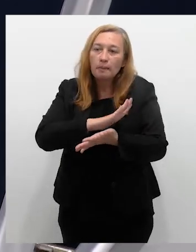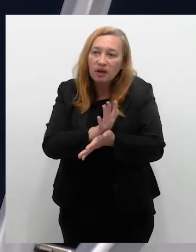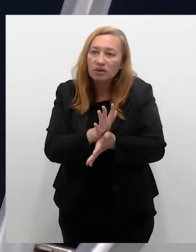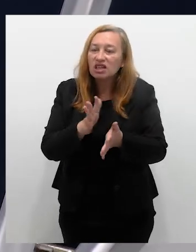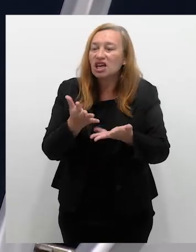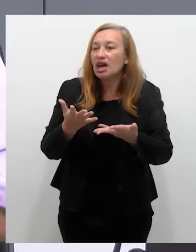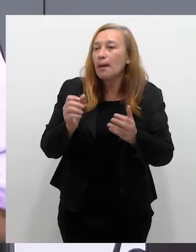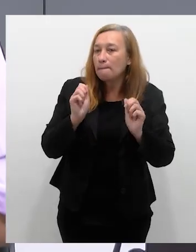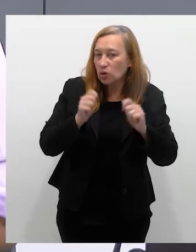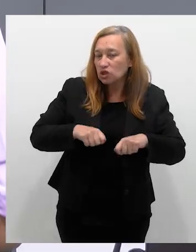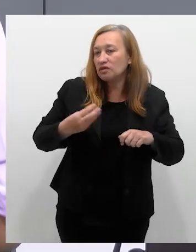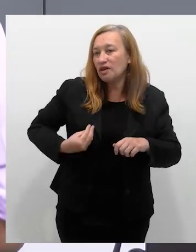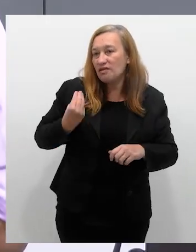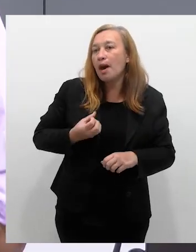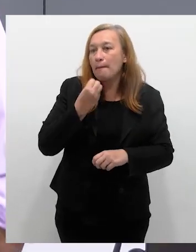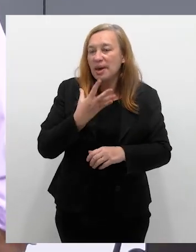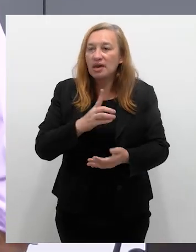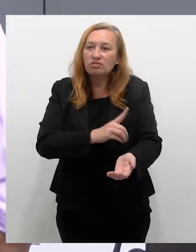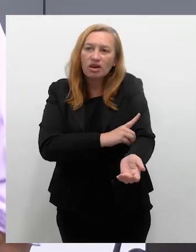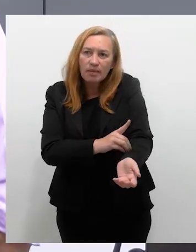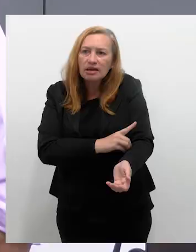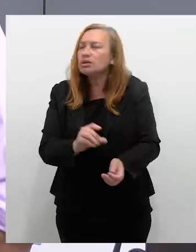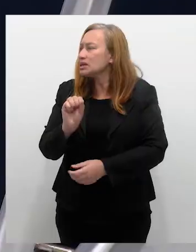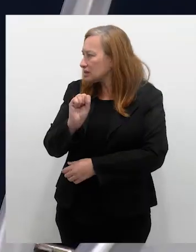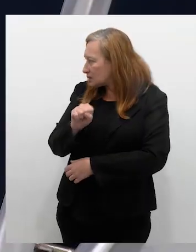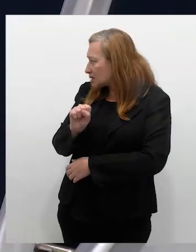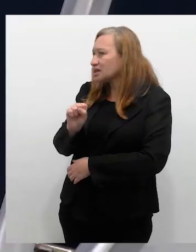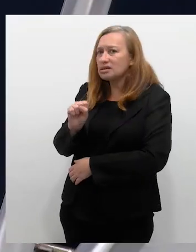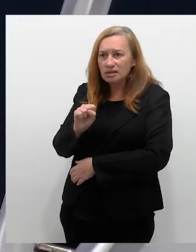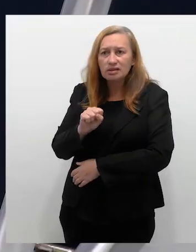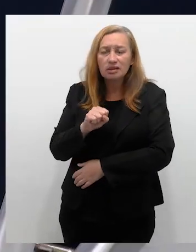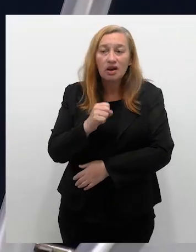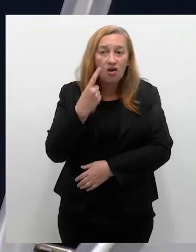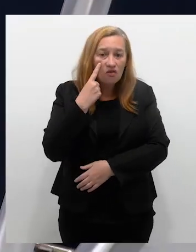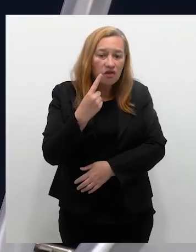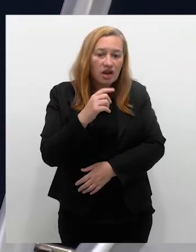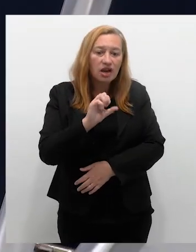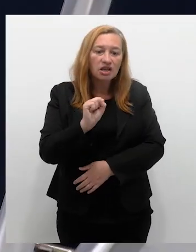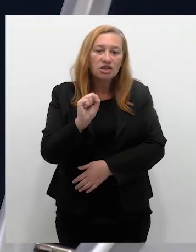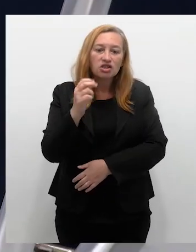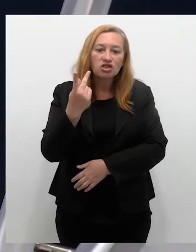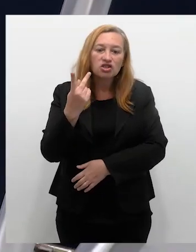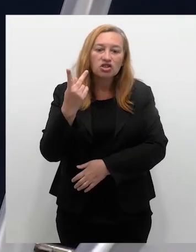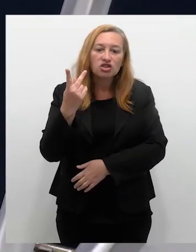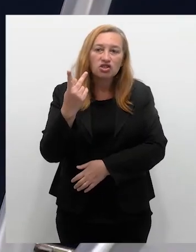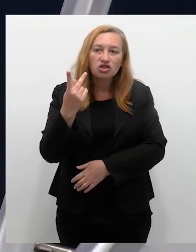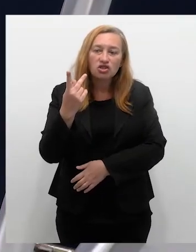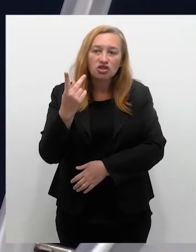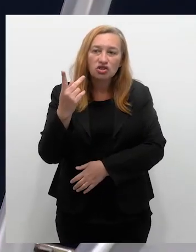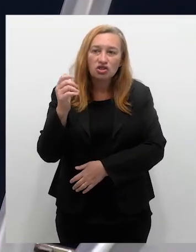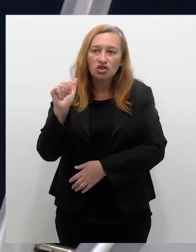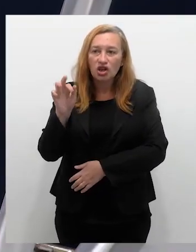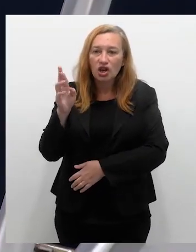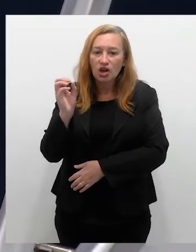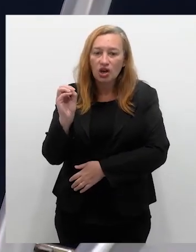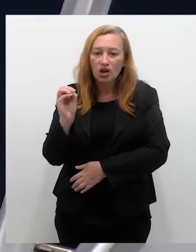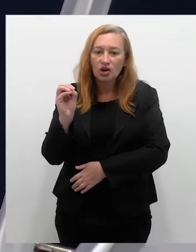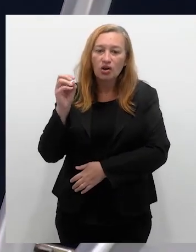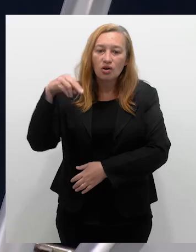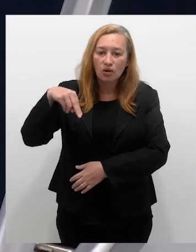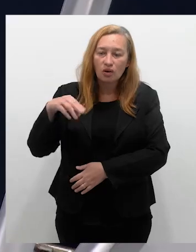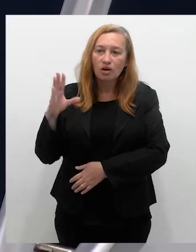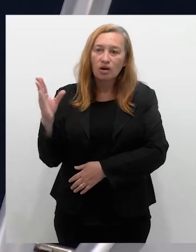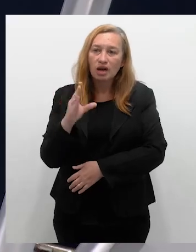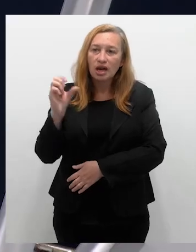é possível viver bem com diabetes? Muito. Conviver. Olha a Sharon Stone. A Sharon Stone, uma das